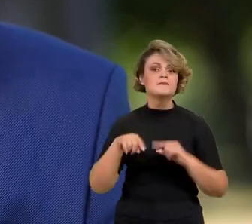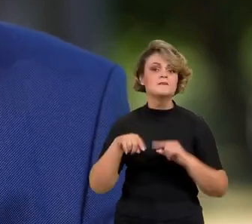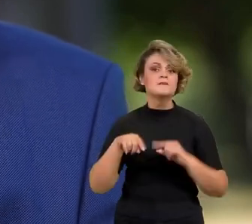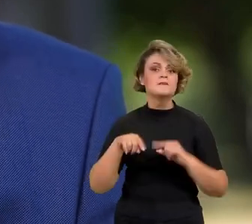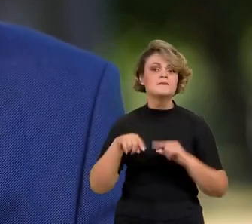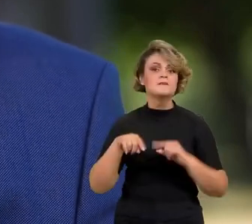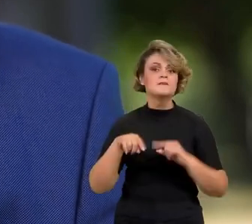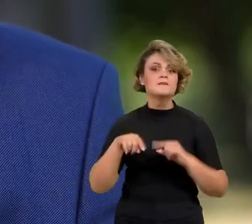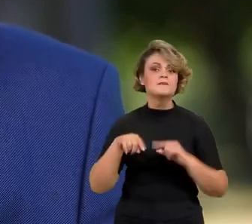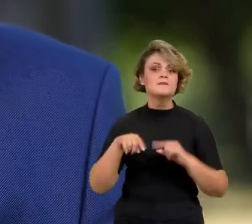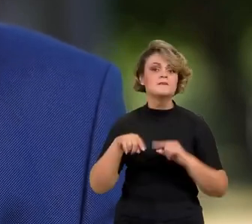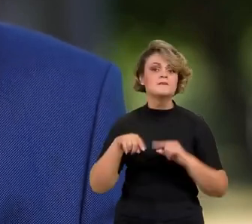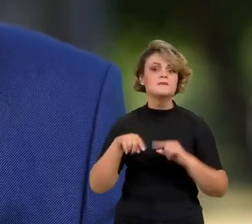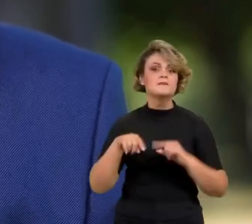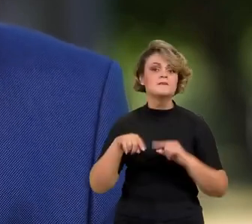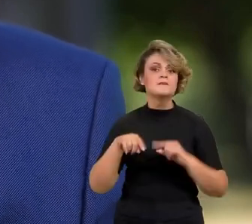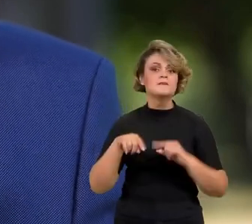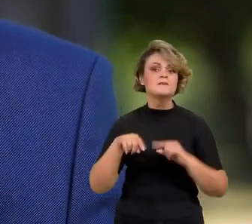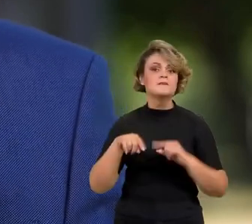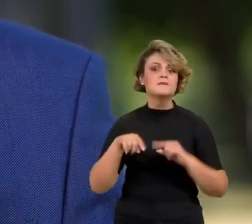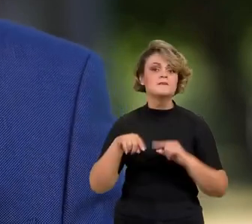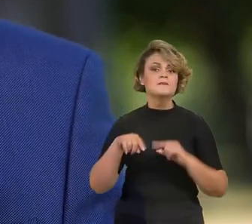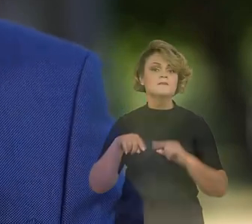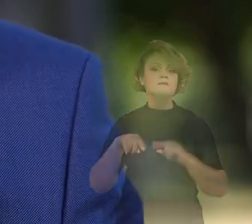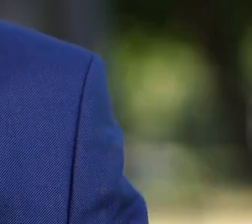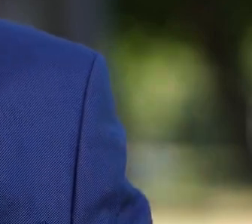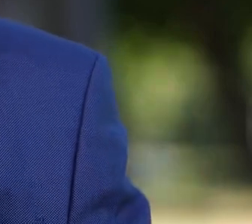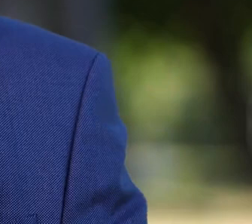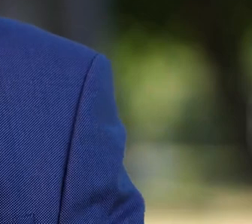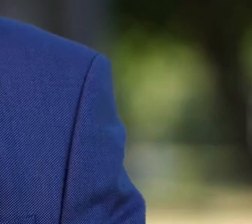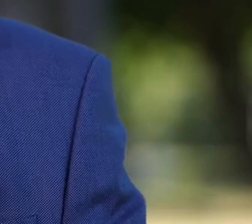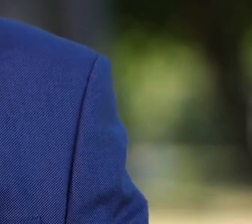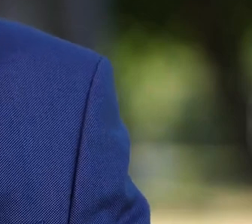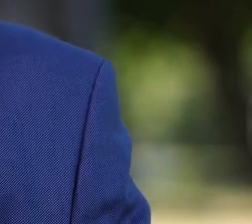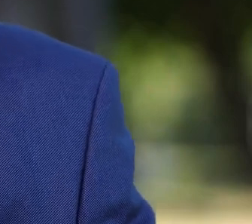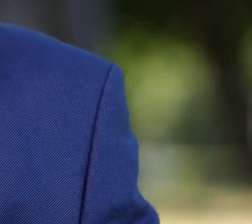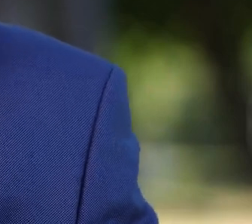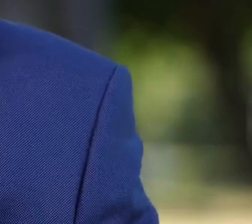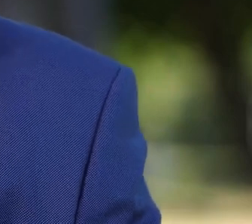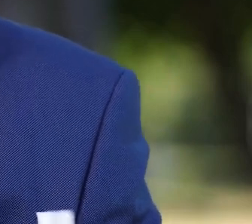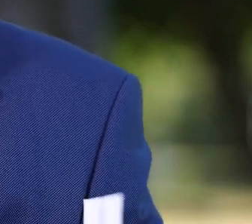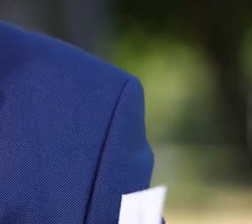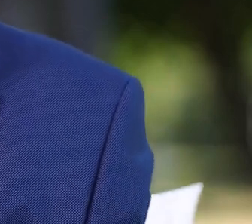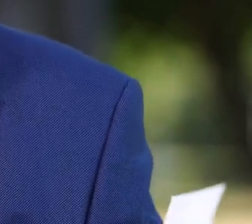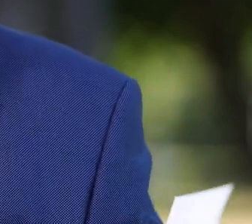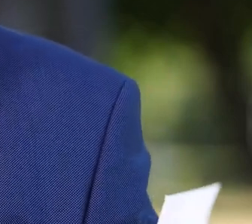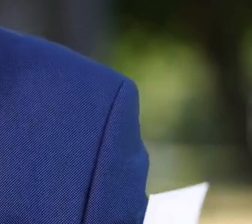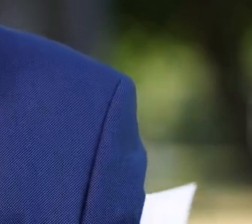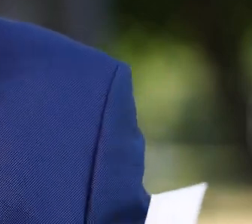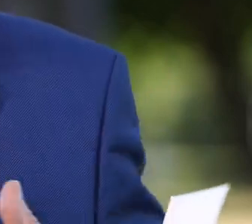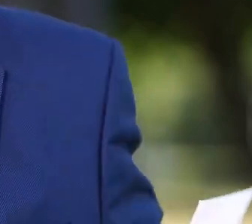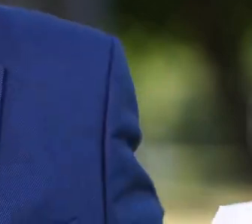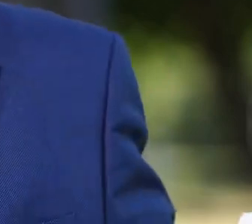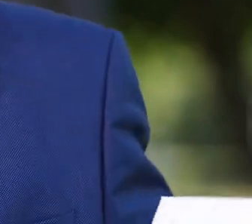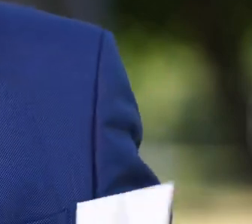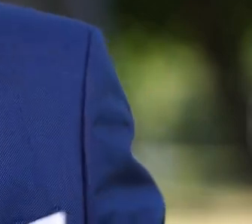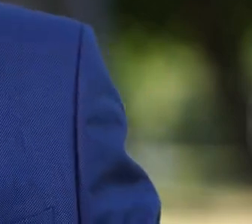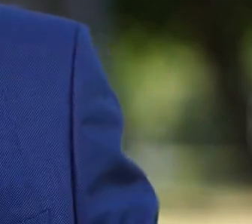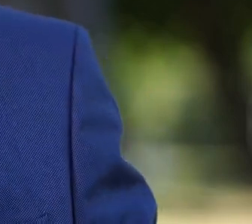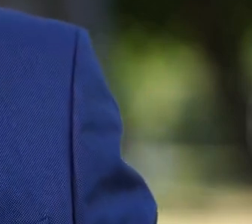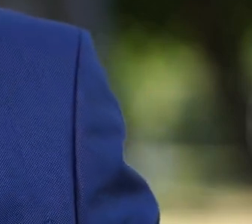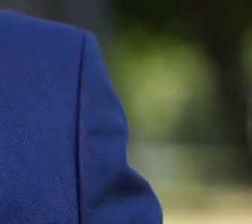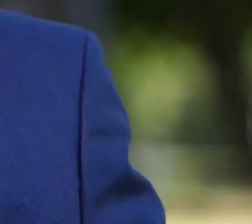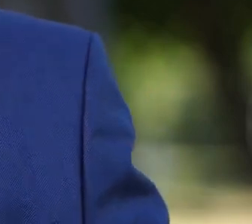nós vamos cuidar do Pantanal nós vamos cuidar da Caatinga não vamos cuidar do Cerrado nós vamos cuidar da mata atlântica para